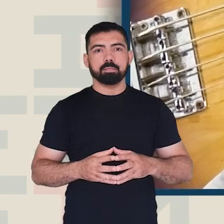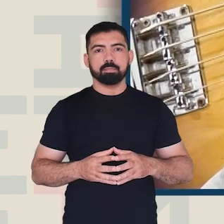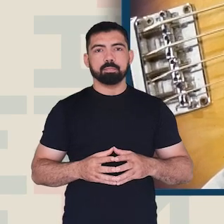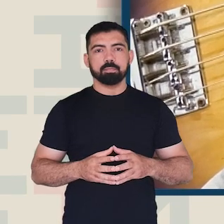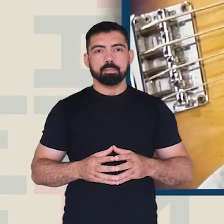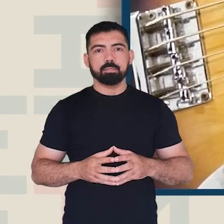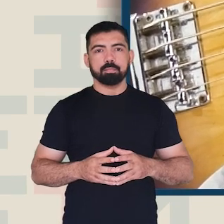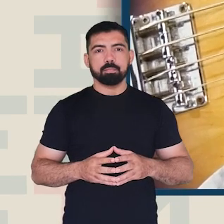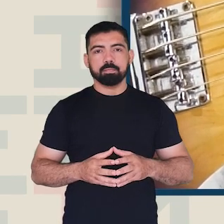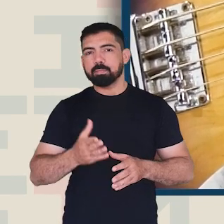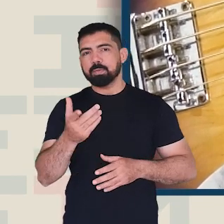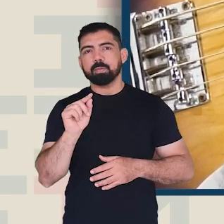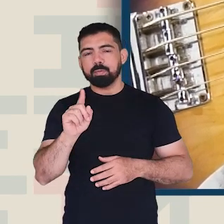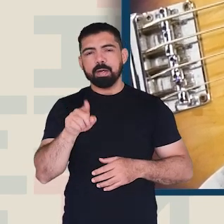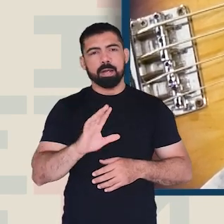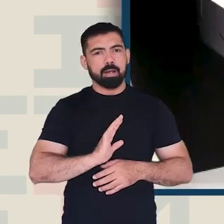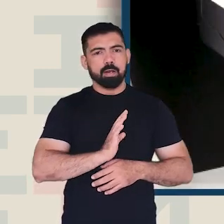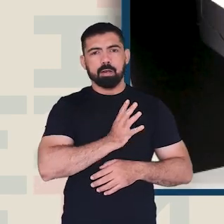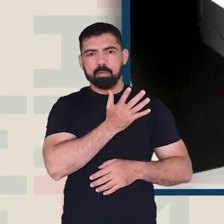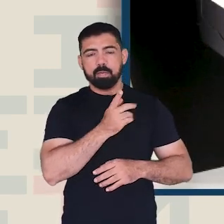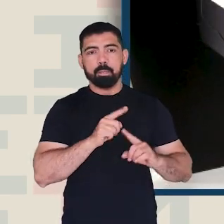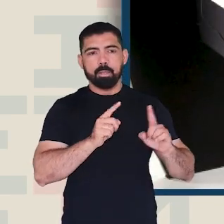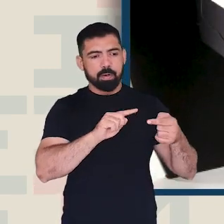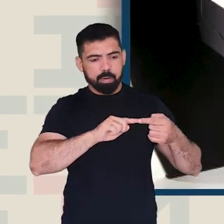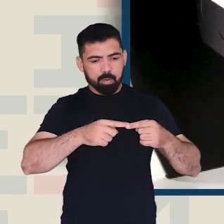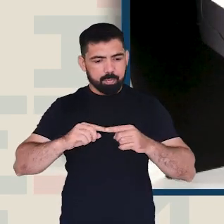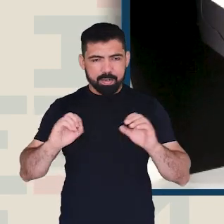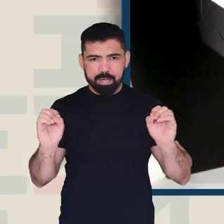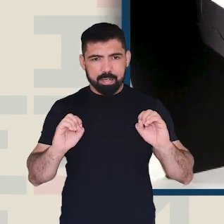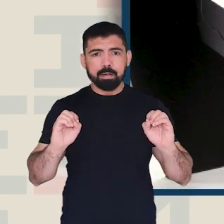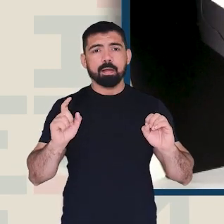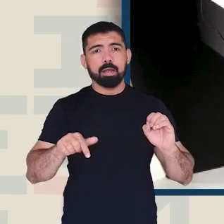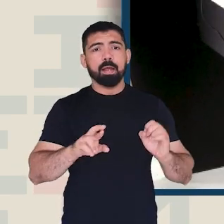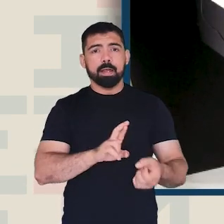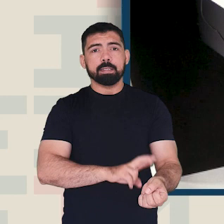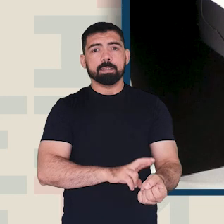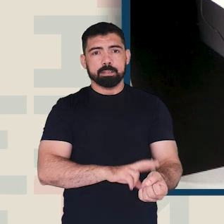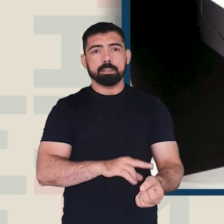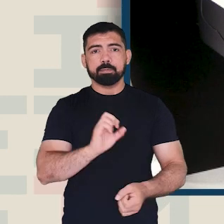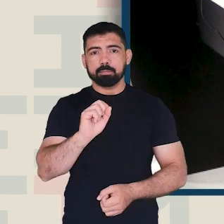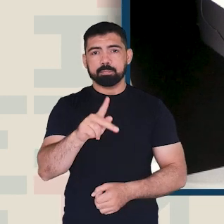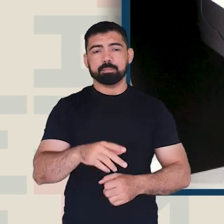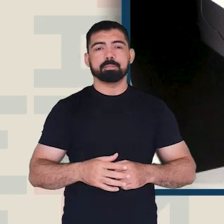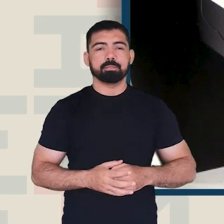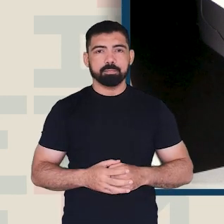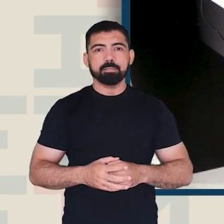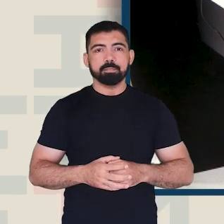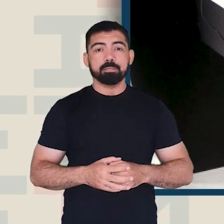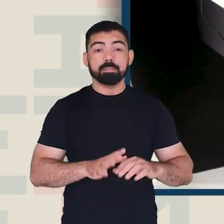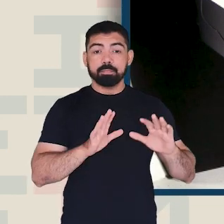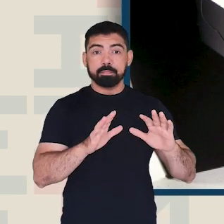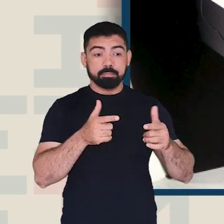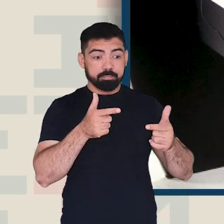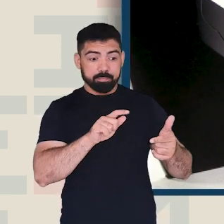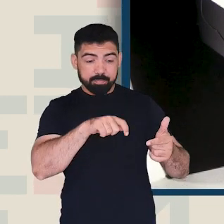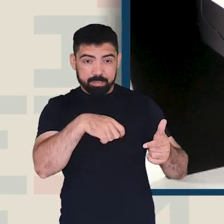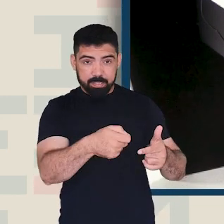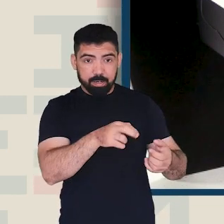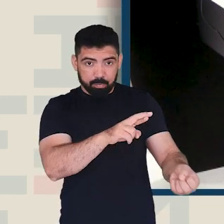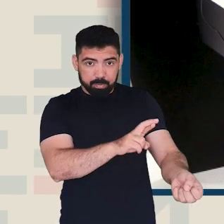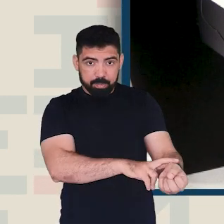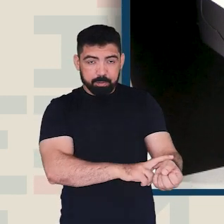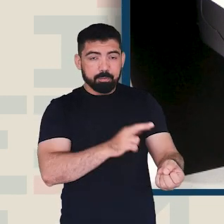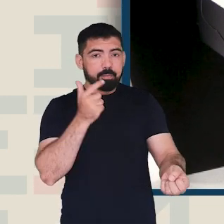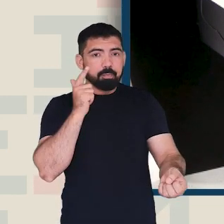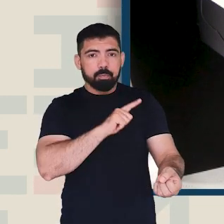não combinando, isso aqui é ridículo, mas não combinando, pode ser considerado ritmo, tá? Então, para ser considerado ritmo, para ser considerado melodia, para